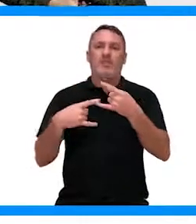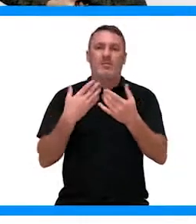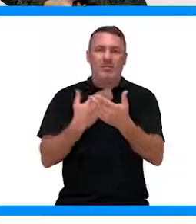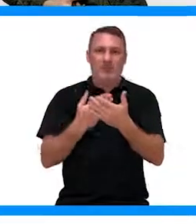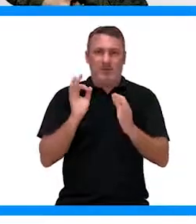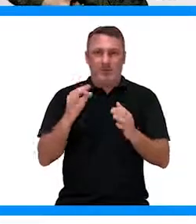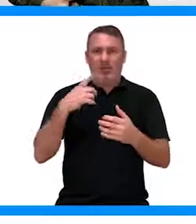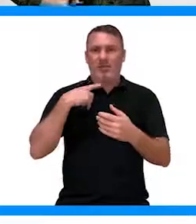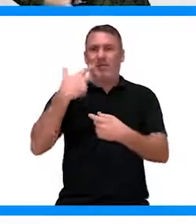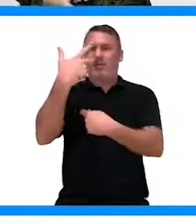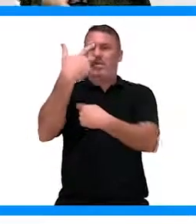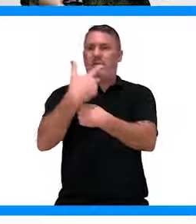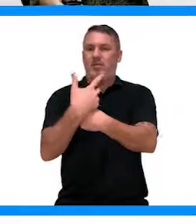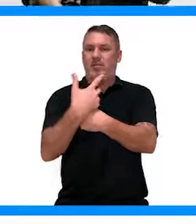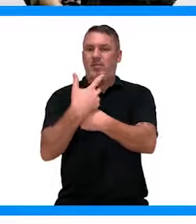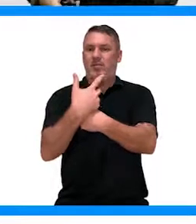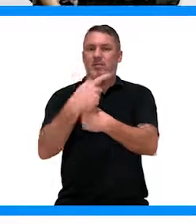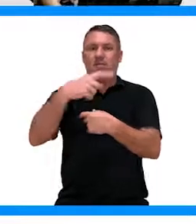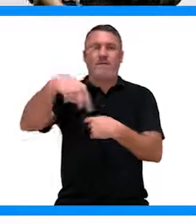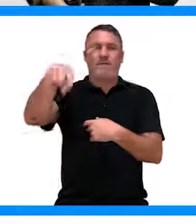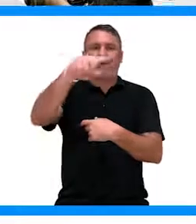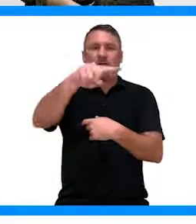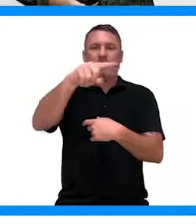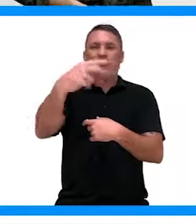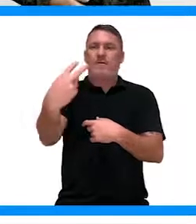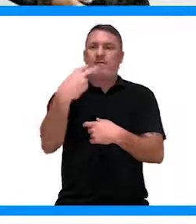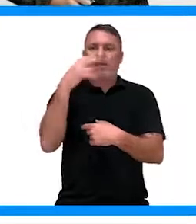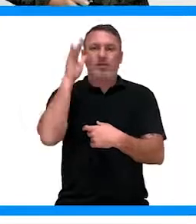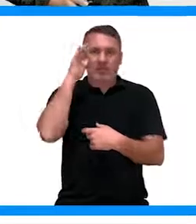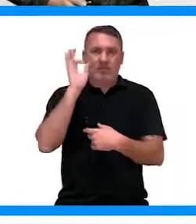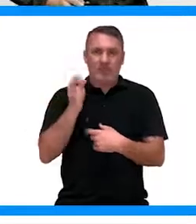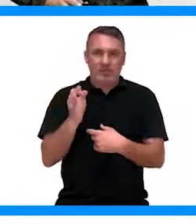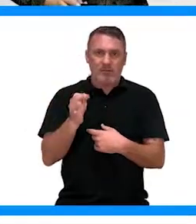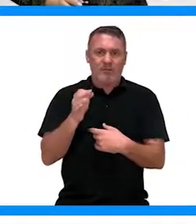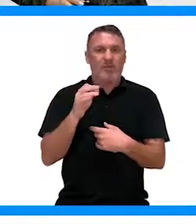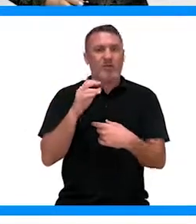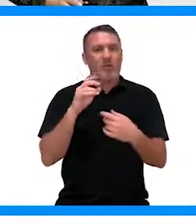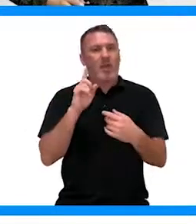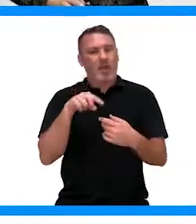uma videoaula. Através da câmera, essa aula chega até vocês.